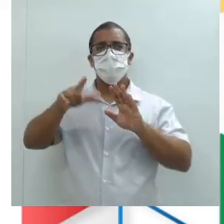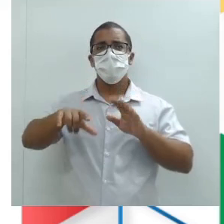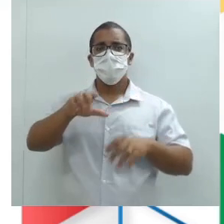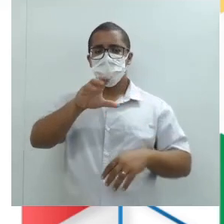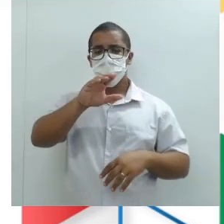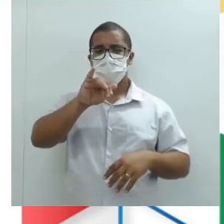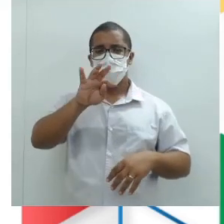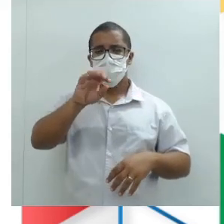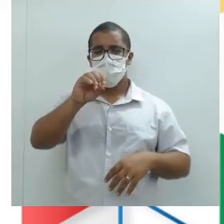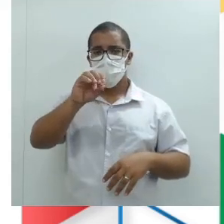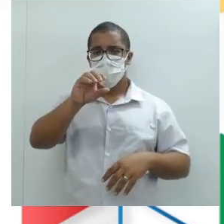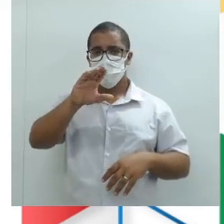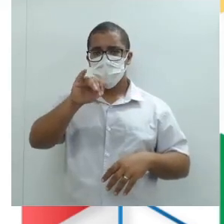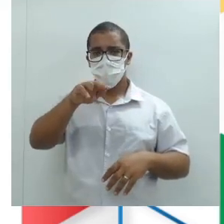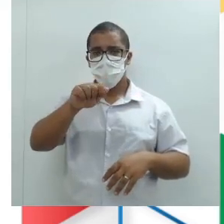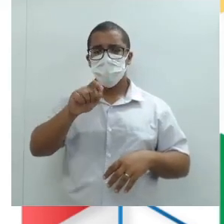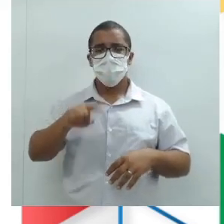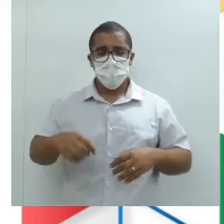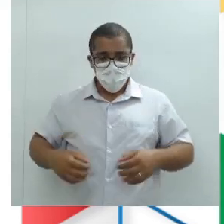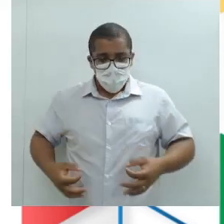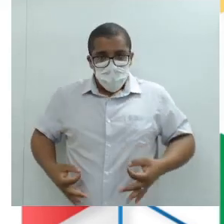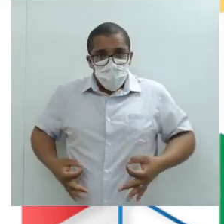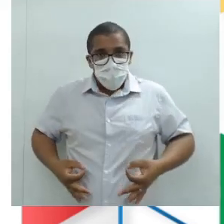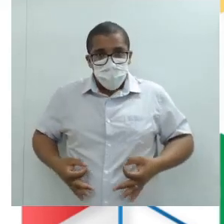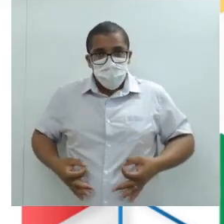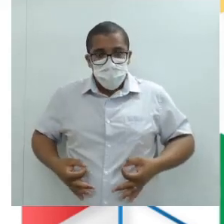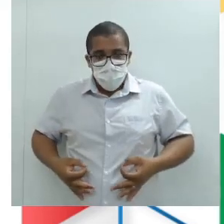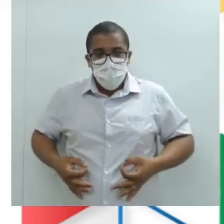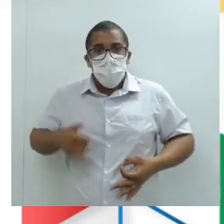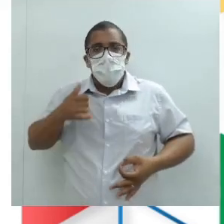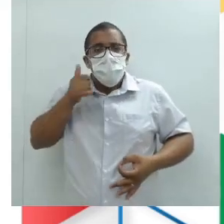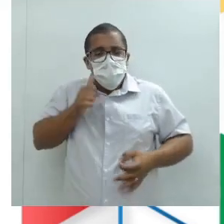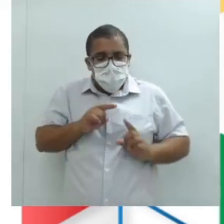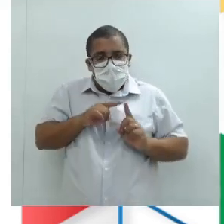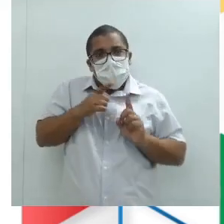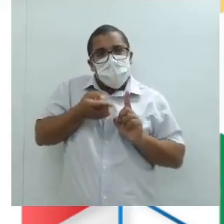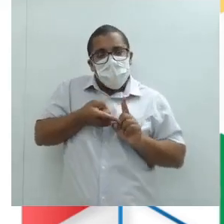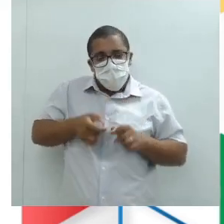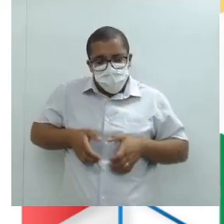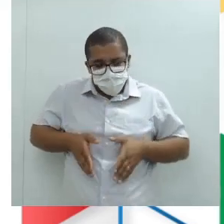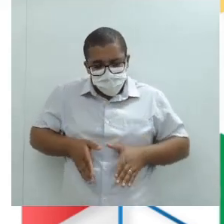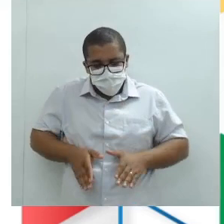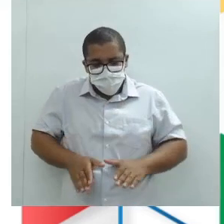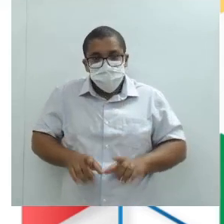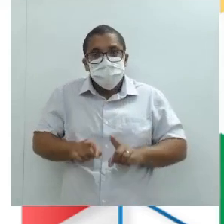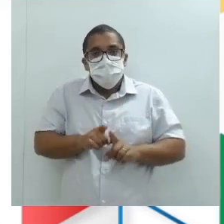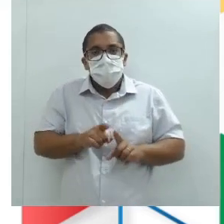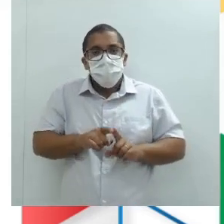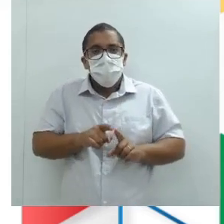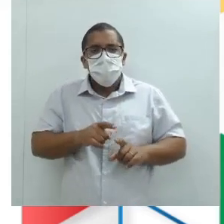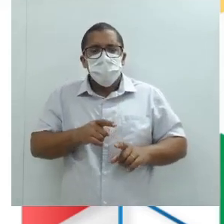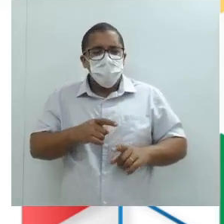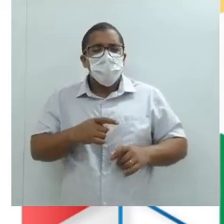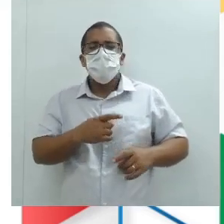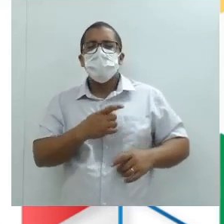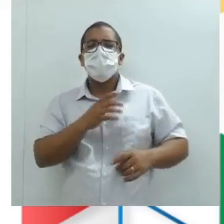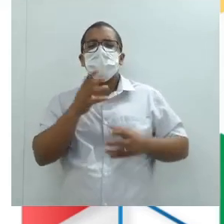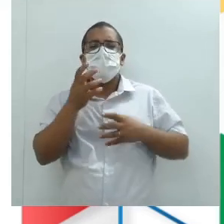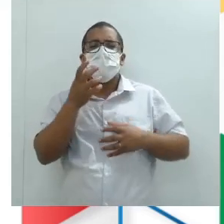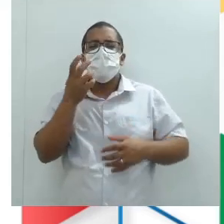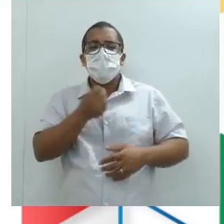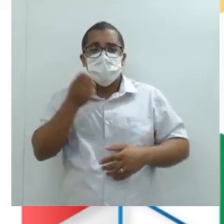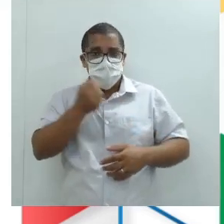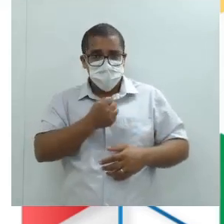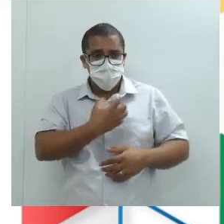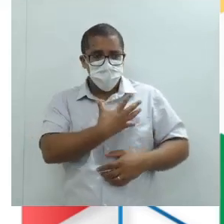a contração do útero no momento do parto e a liberação do leite pelas glândulas mamárias,